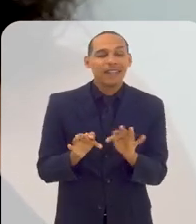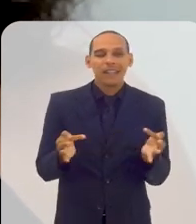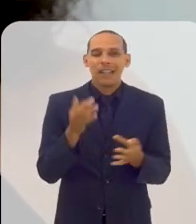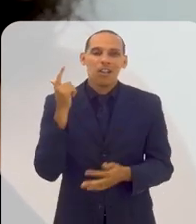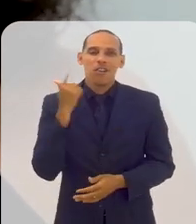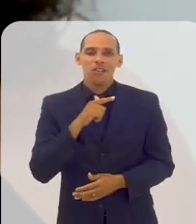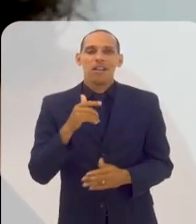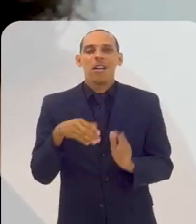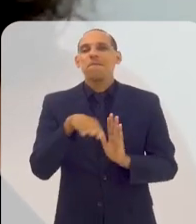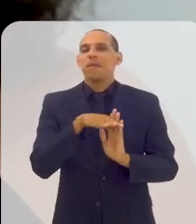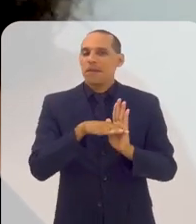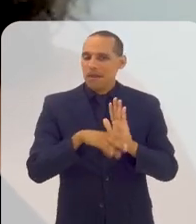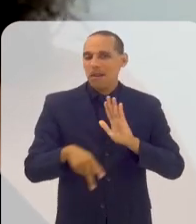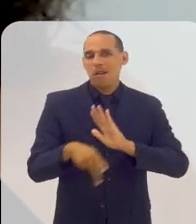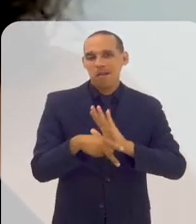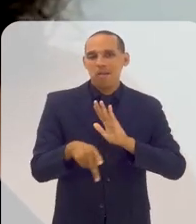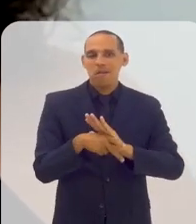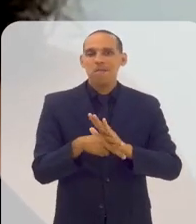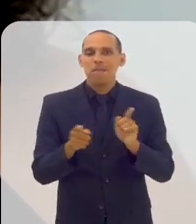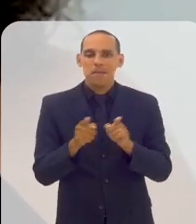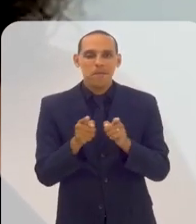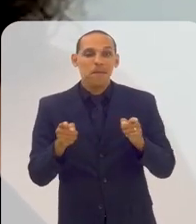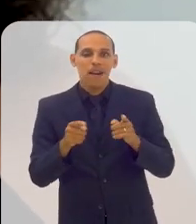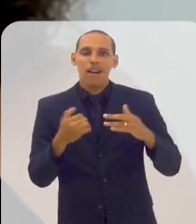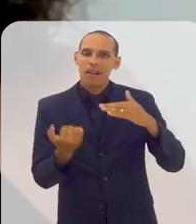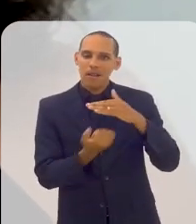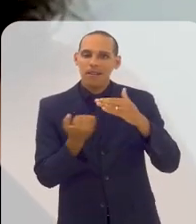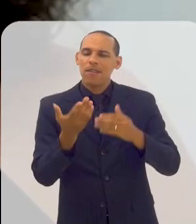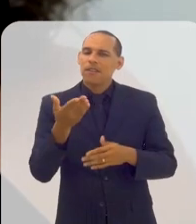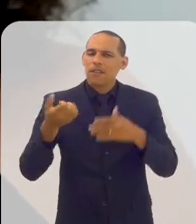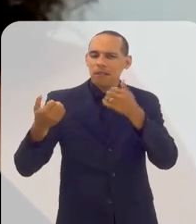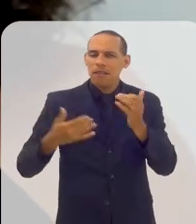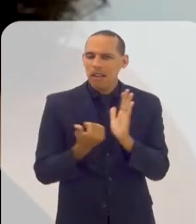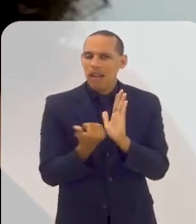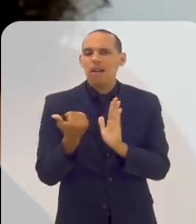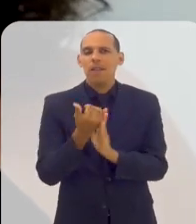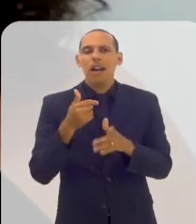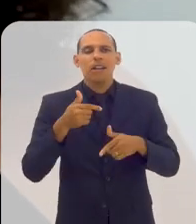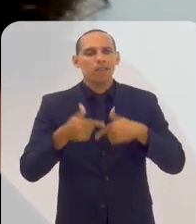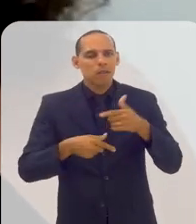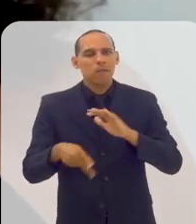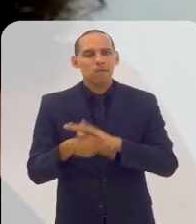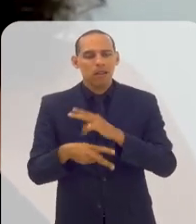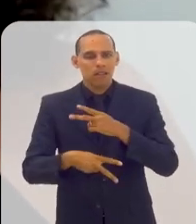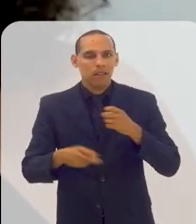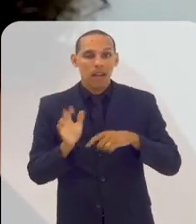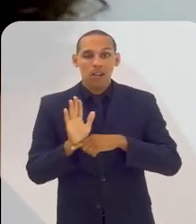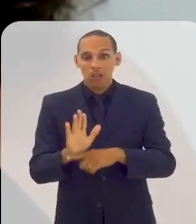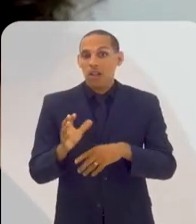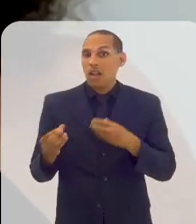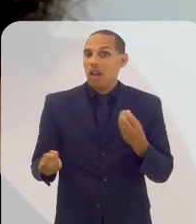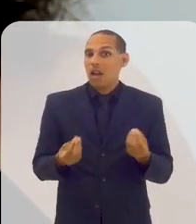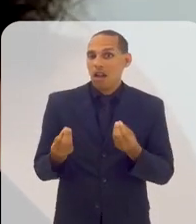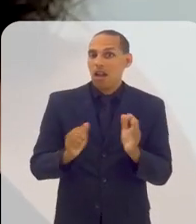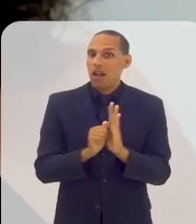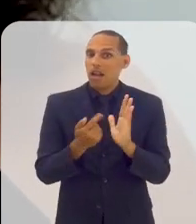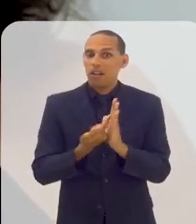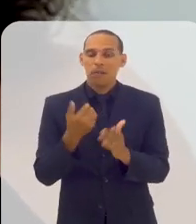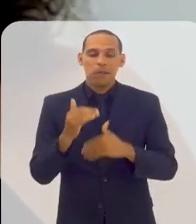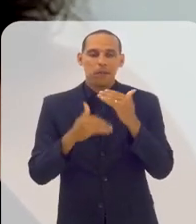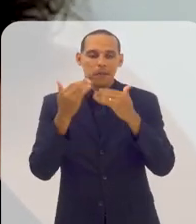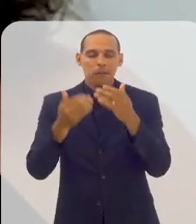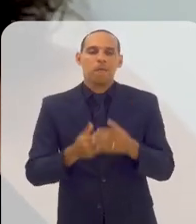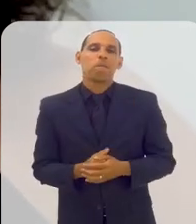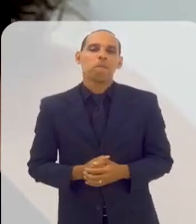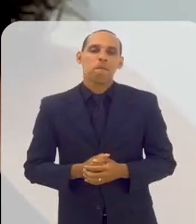mais simplificada esse procedimento para as micro Pequenas Empresas o senhor poderia falar um pouquinho sobre esse trabalho do SEBRAE como o SEBRAE pode